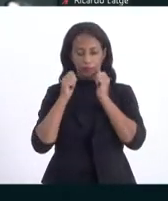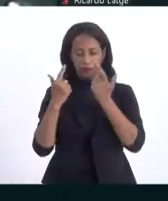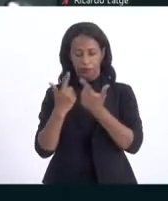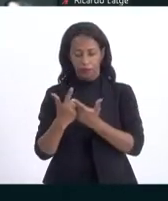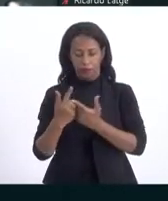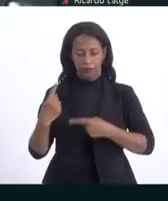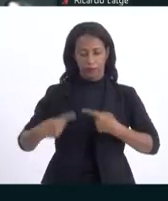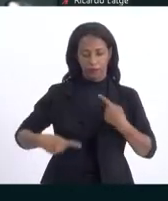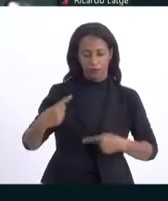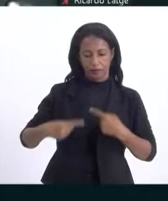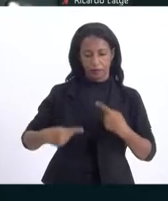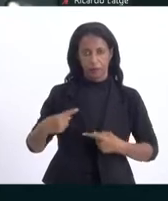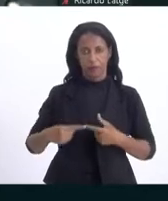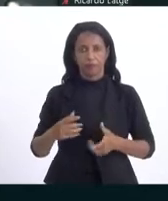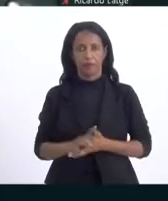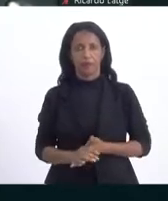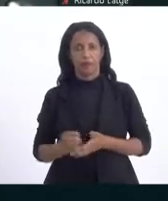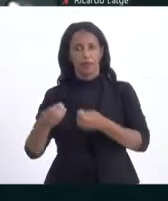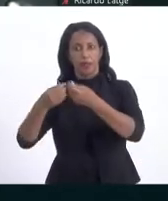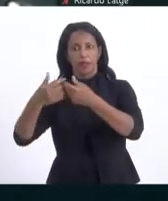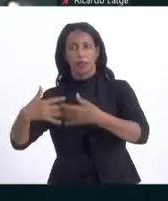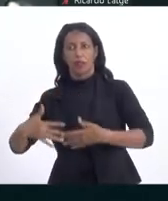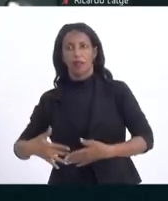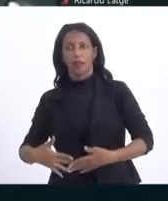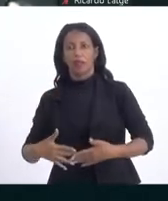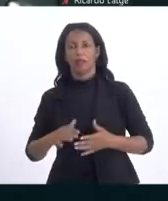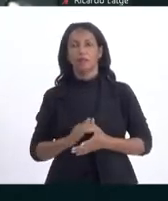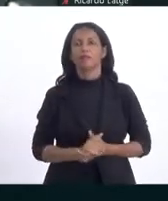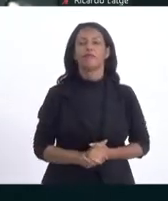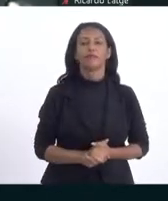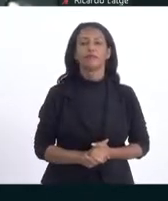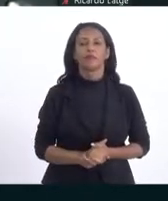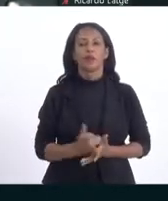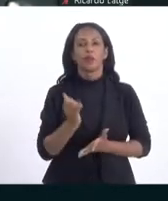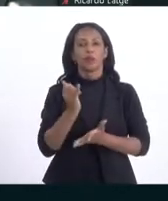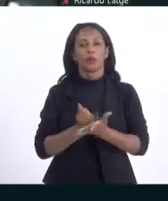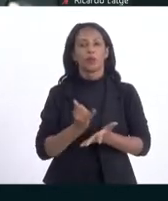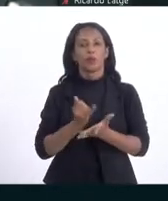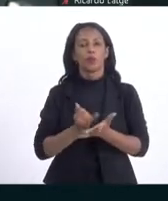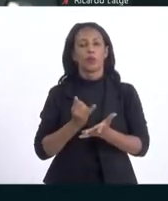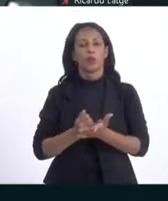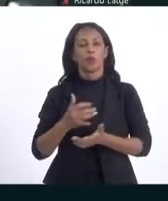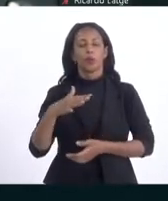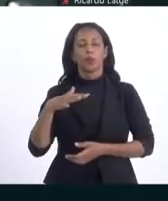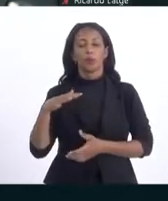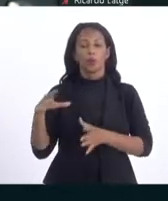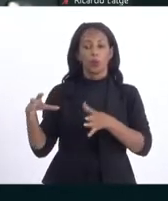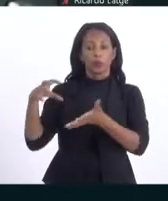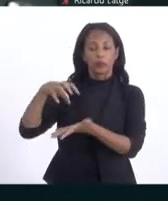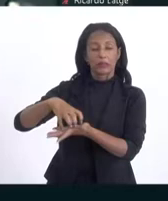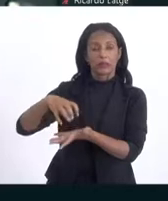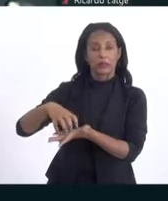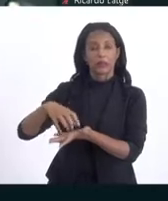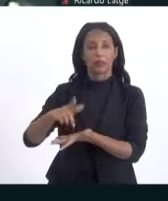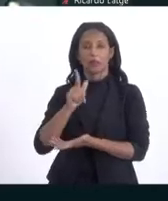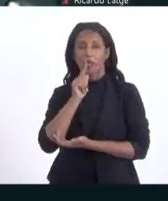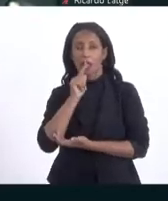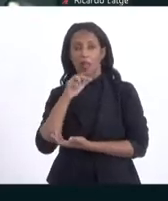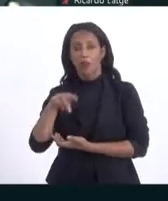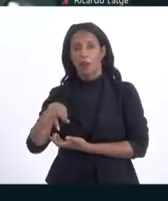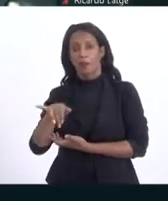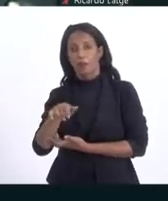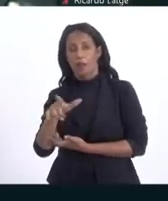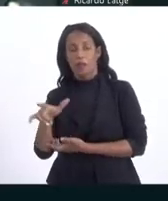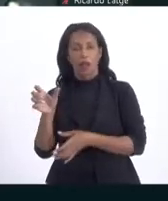questão da derrubada da substituição tributária para o nosso setor aí da água mineral, leite, etc. Isso